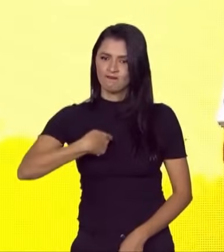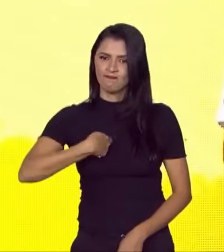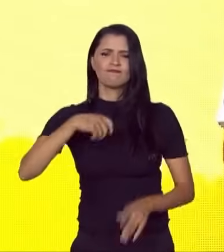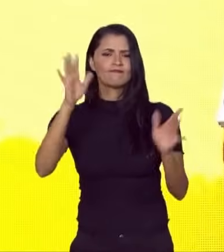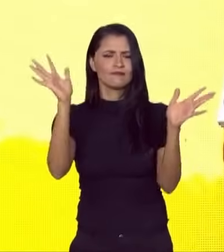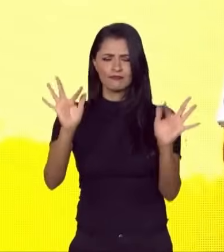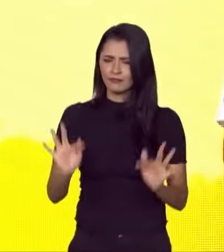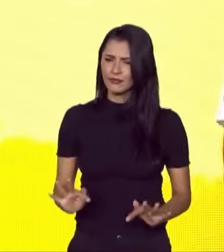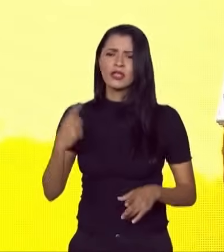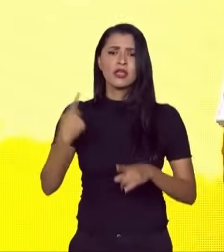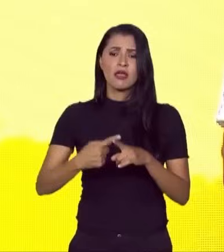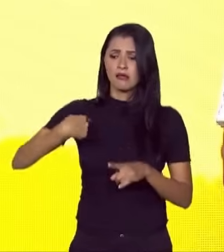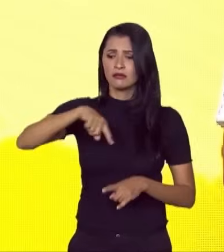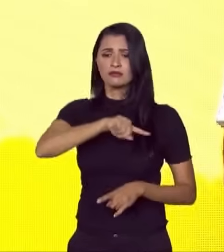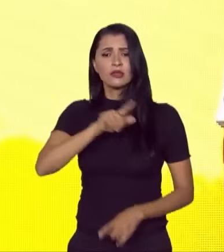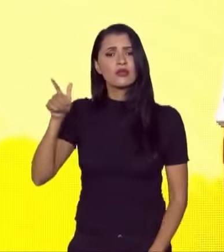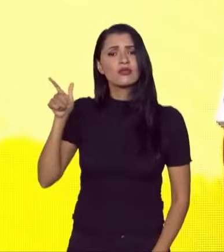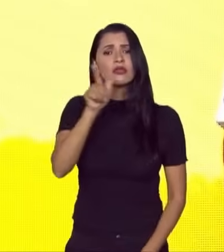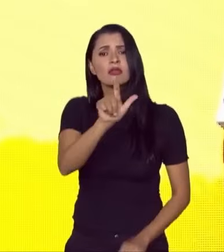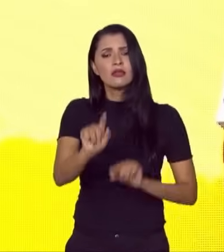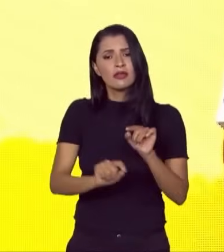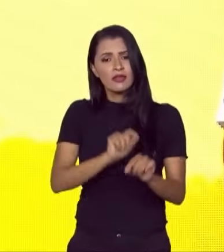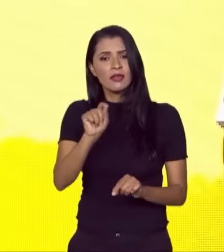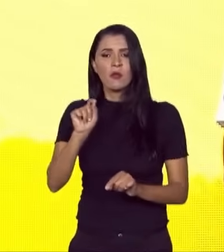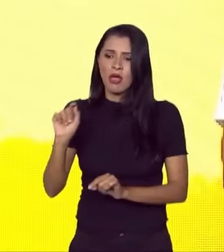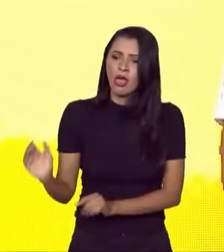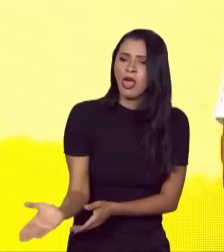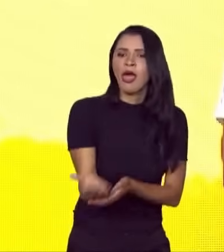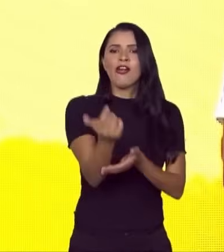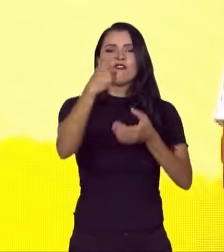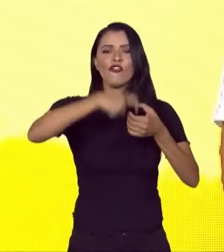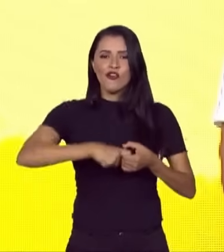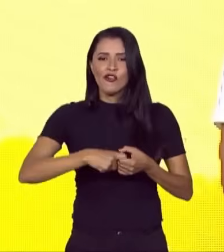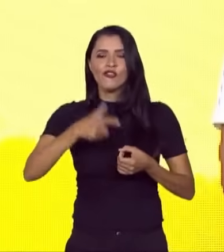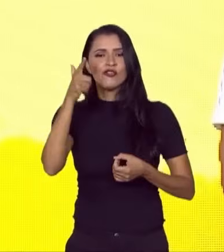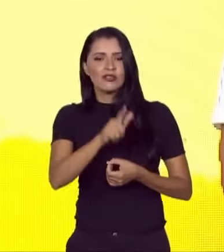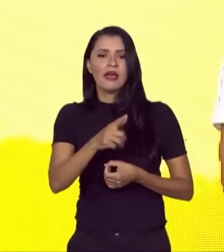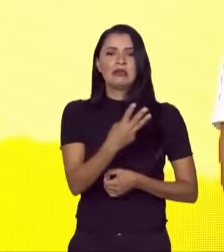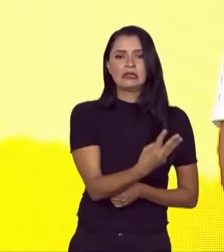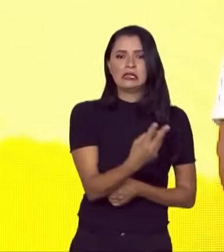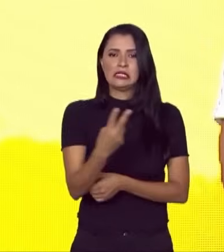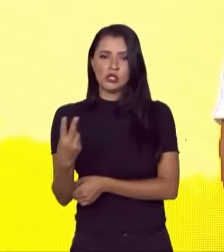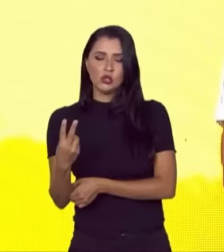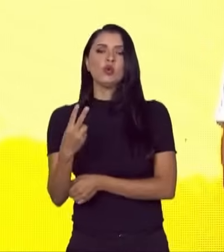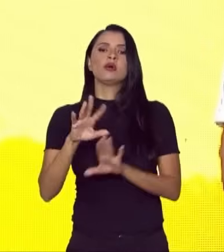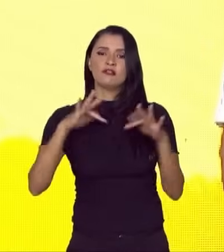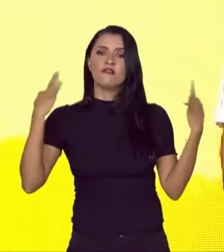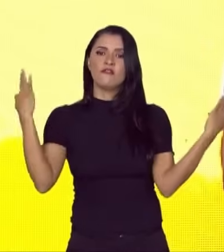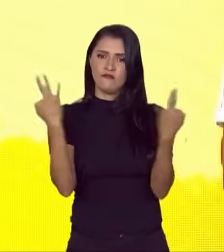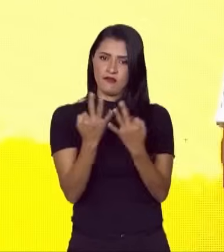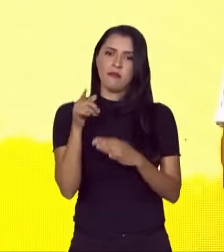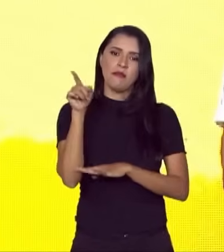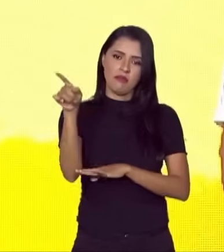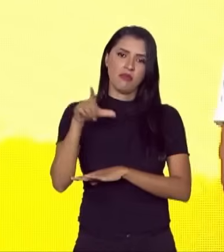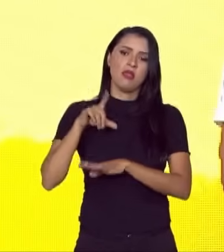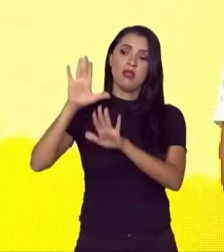Nós conseguimos resgatar as 32 famílias que